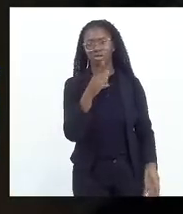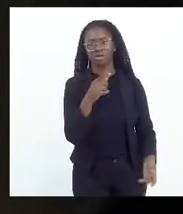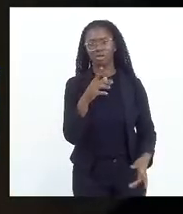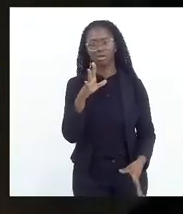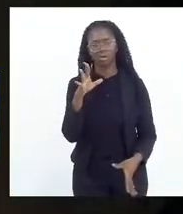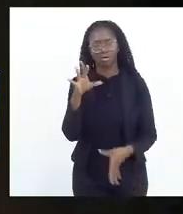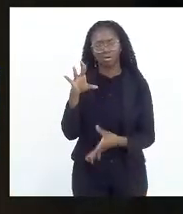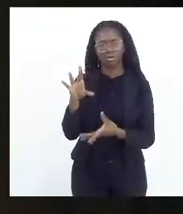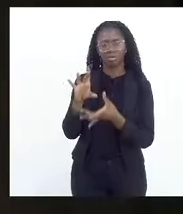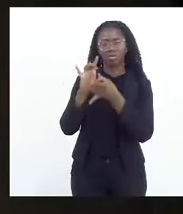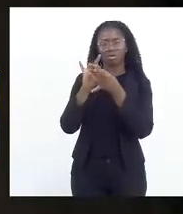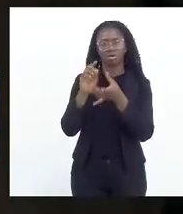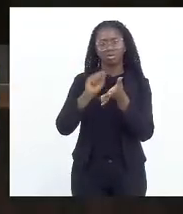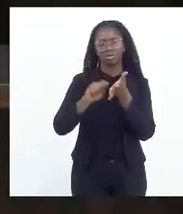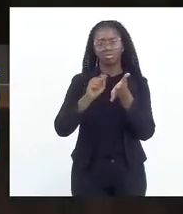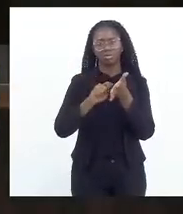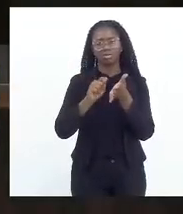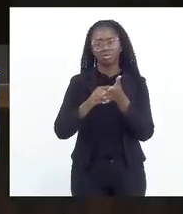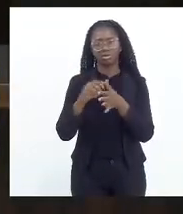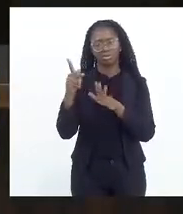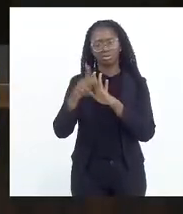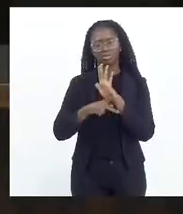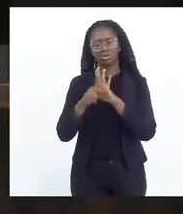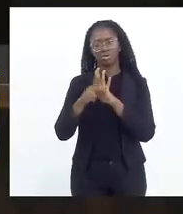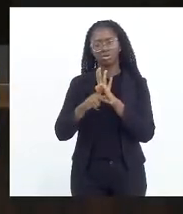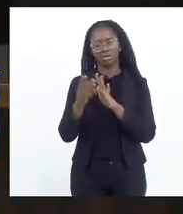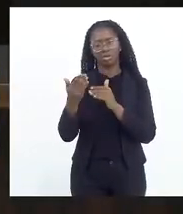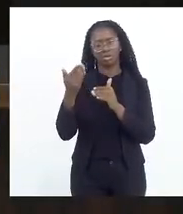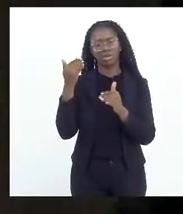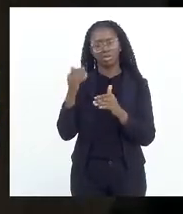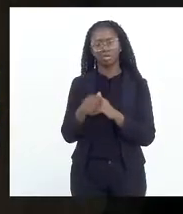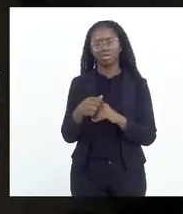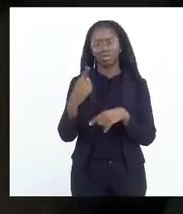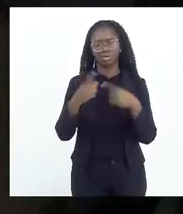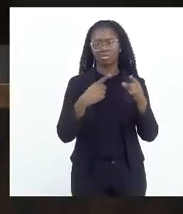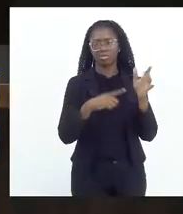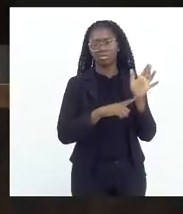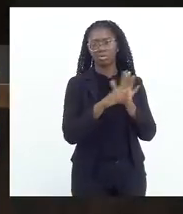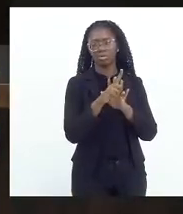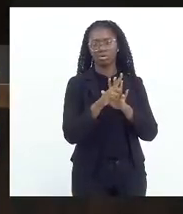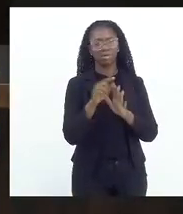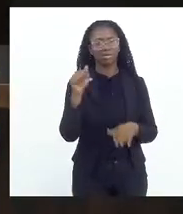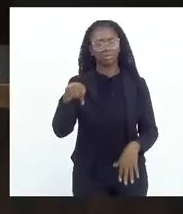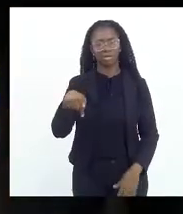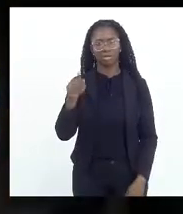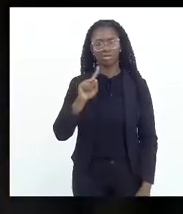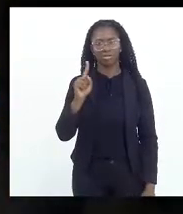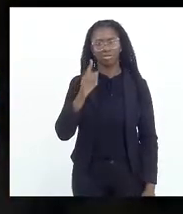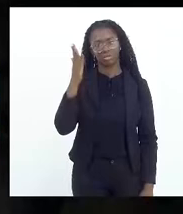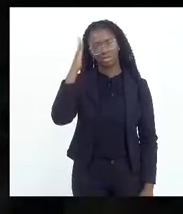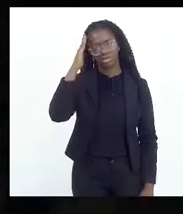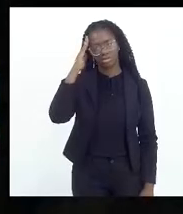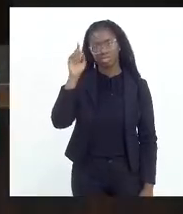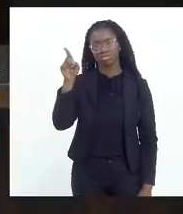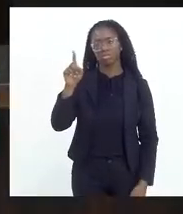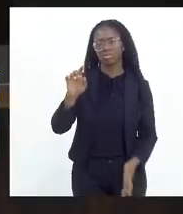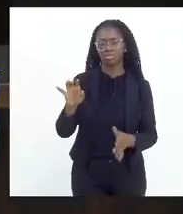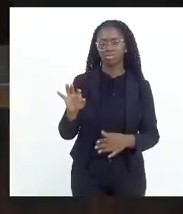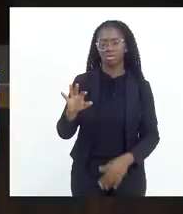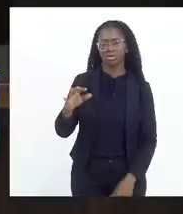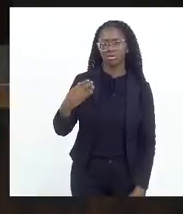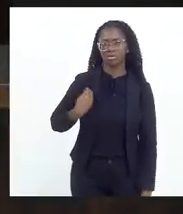no projeto anterior. Eu vou deixar anotado, deputado, e a gente consulta o deputado agora e anuncia. É porque ele não está aqui, eu queria saber se ele estava online. Obrigada.